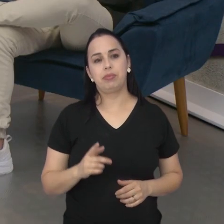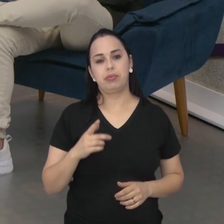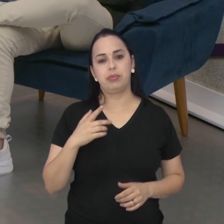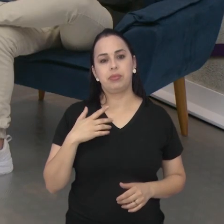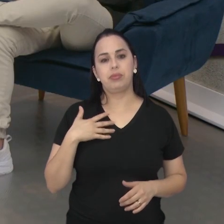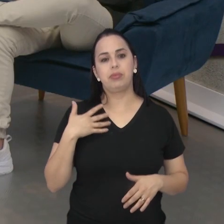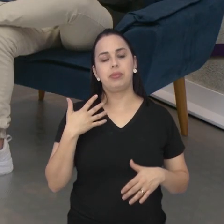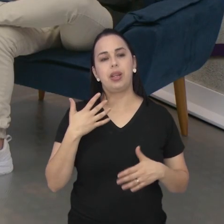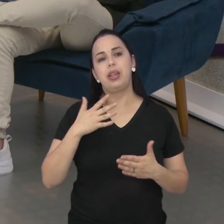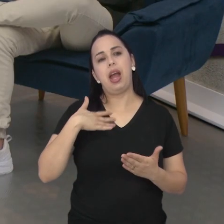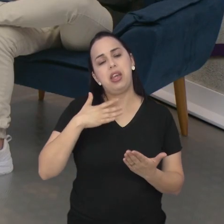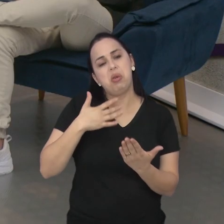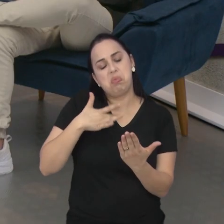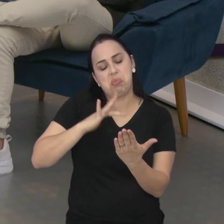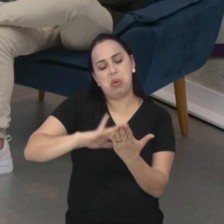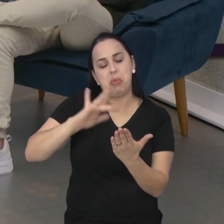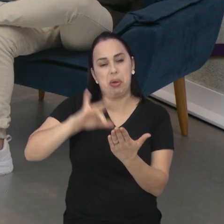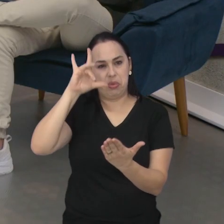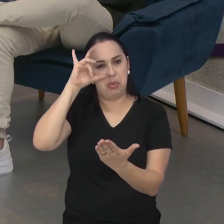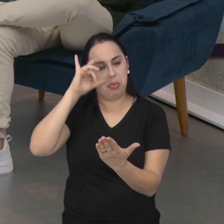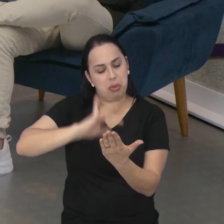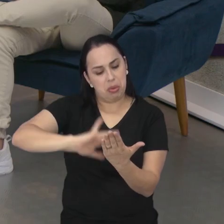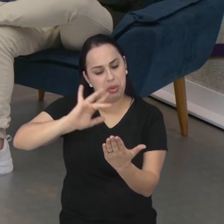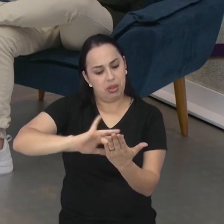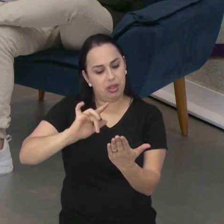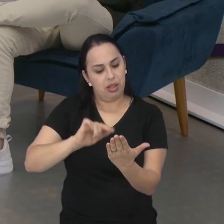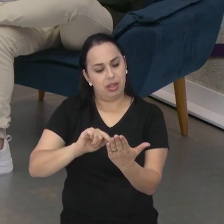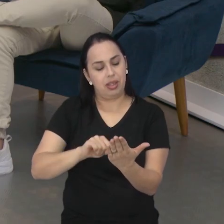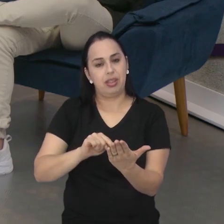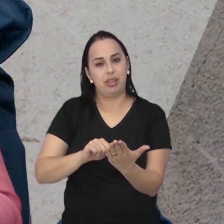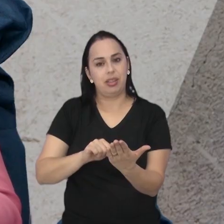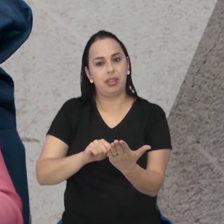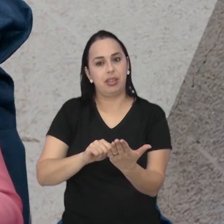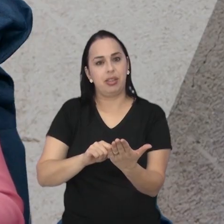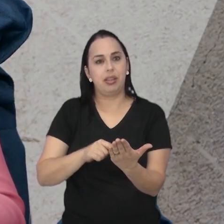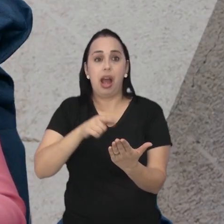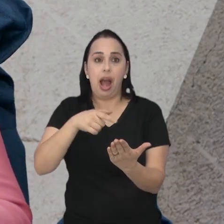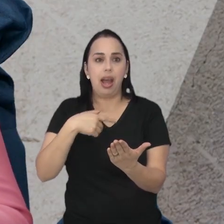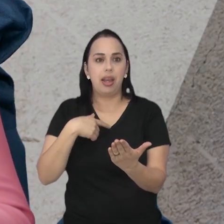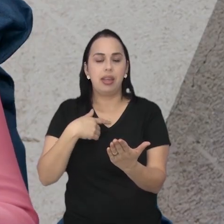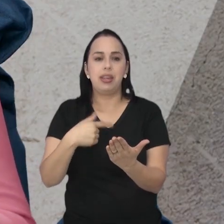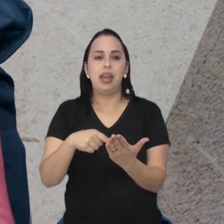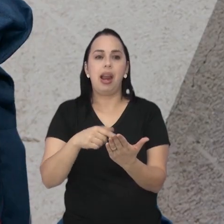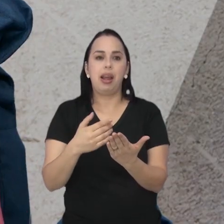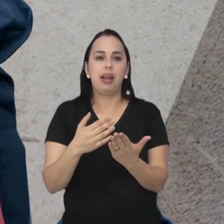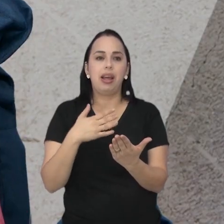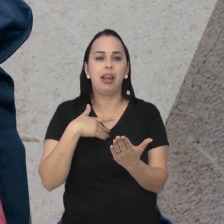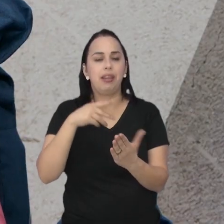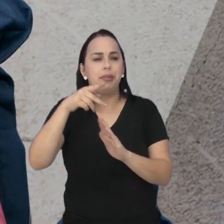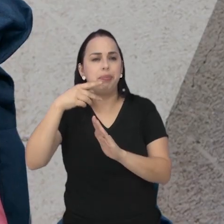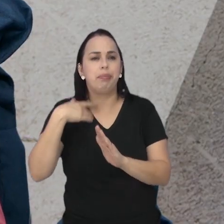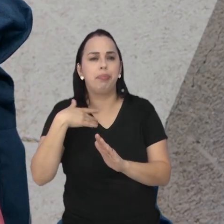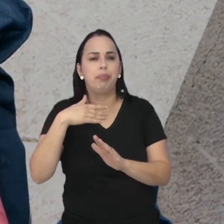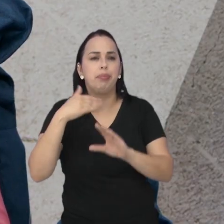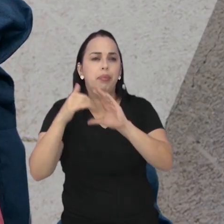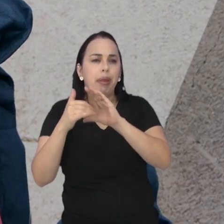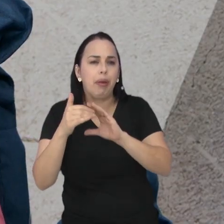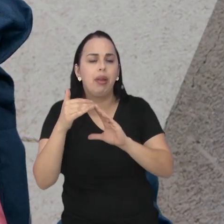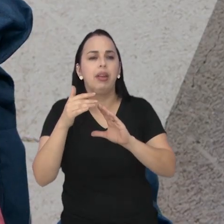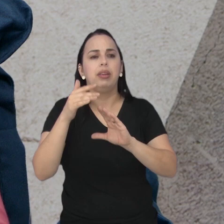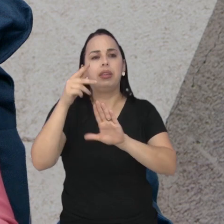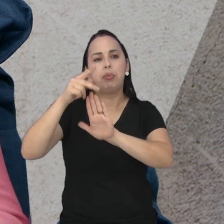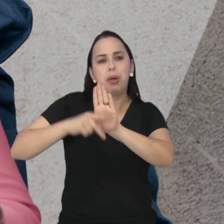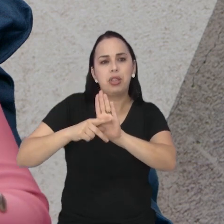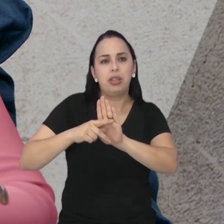uma vez eu rolando lá o Instagram, tava, gente, quem quiser participar do projeto, tem que mandar